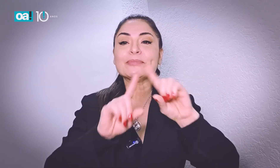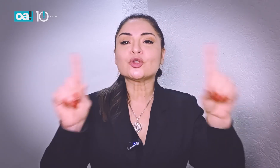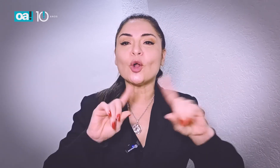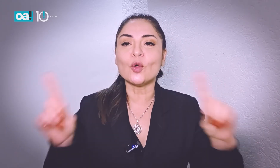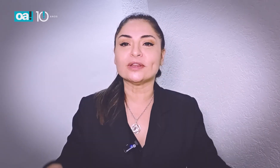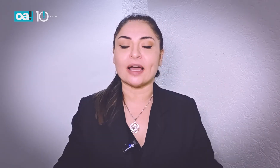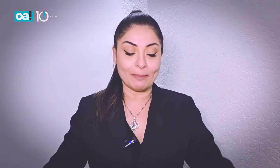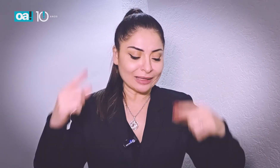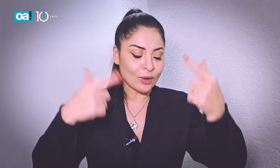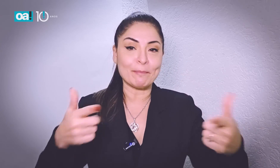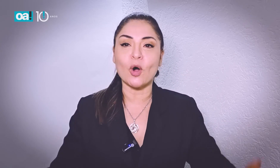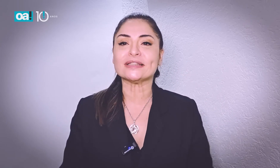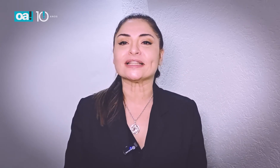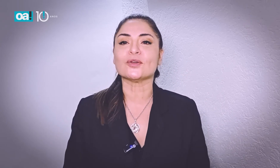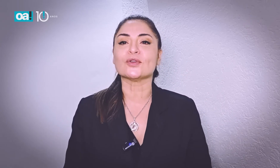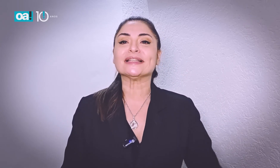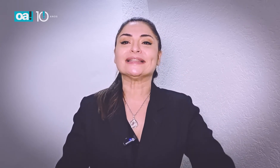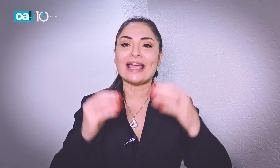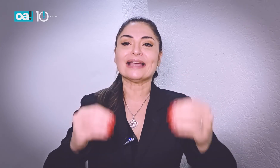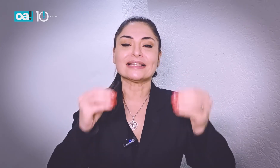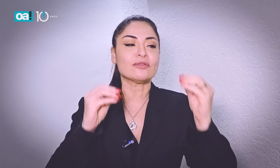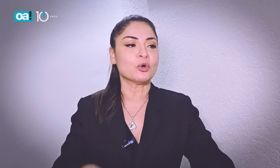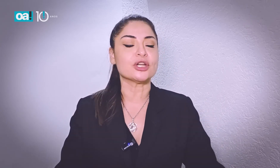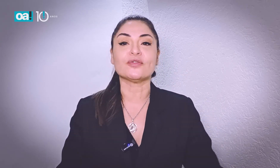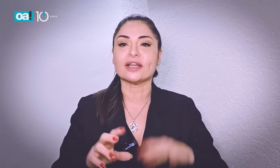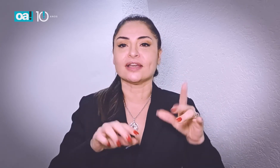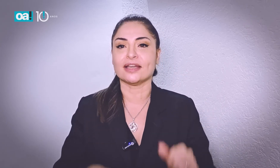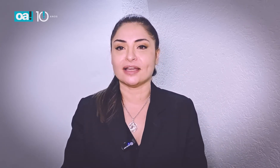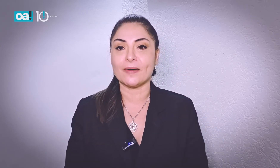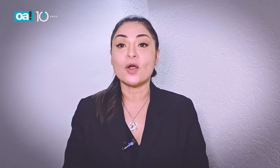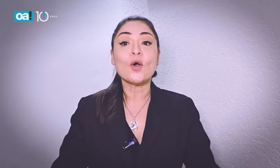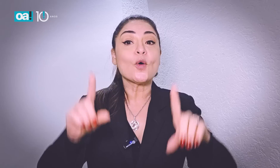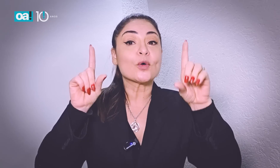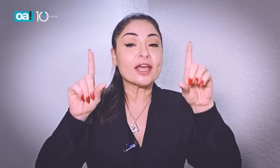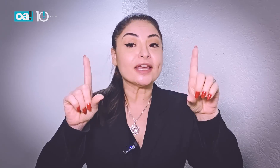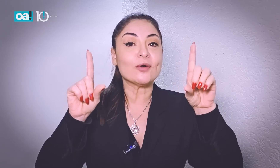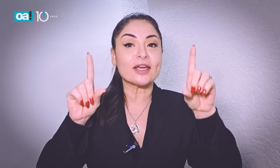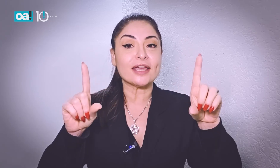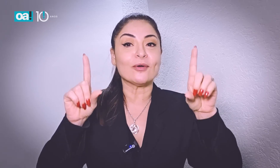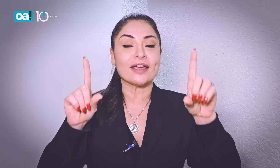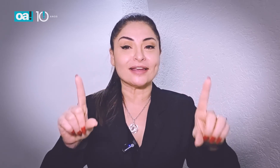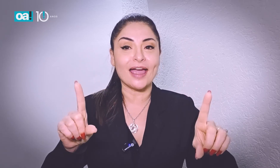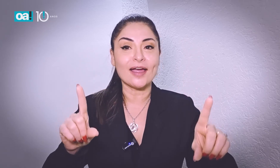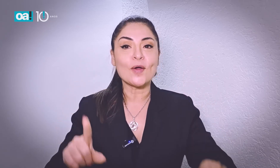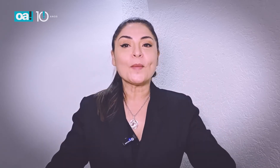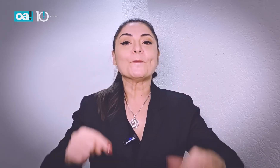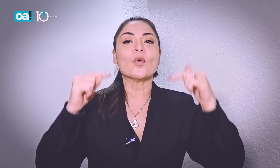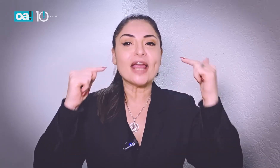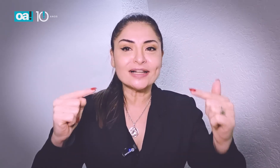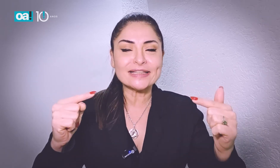Certeza. Em absoluta. Bato a aposta aqui com vocês que essa teve um monte de gente falando que queria. O que